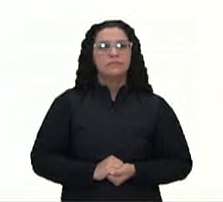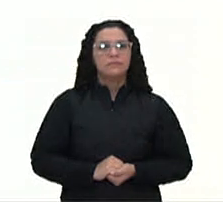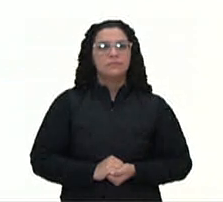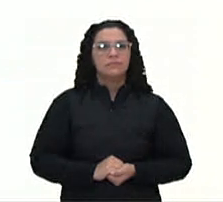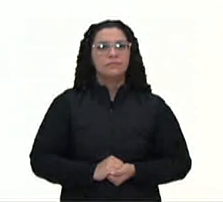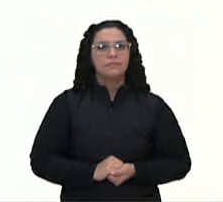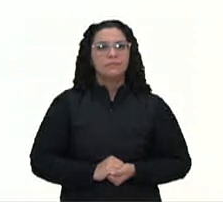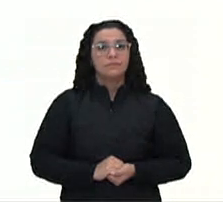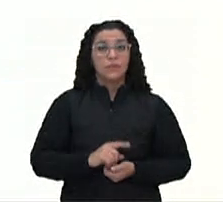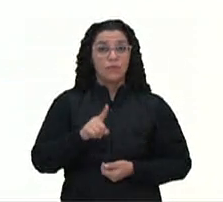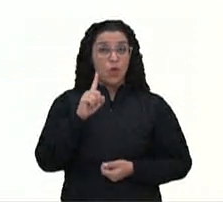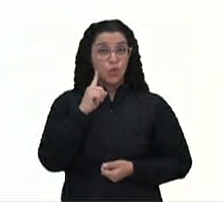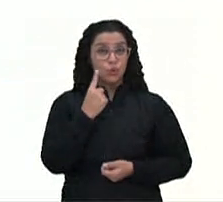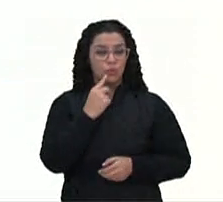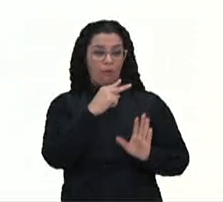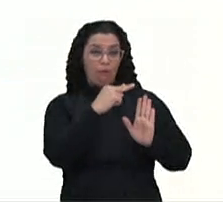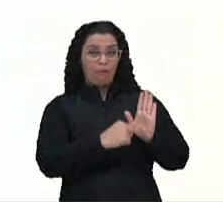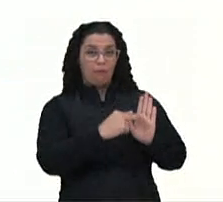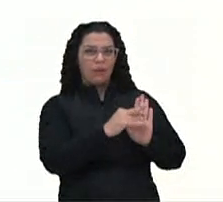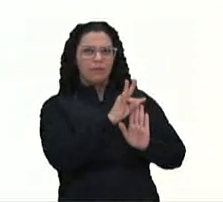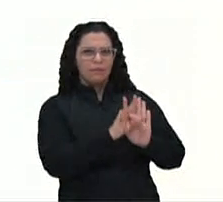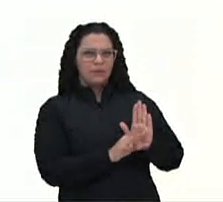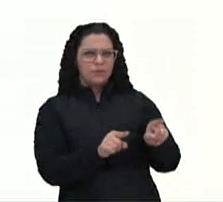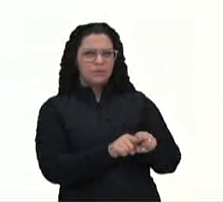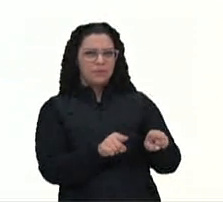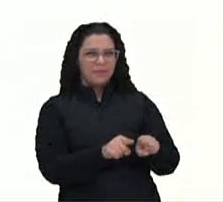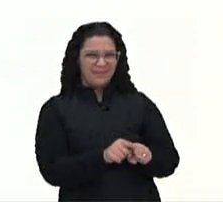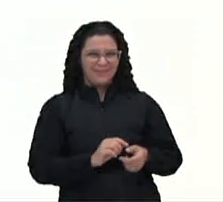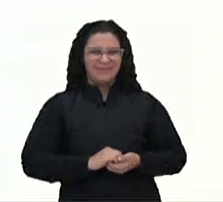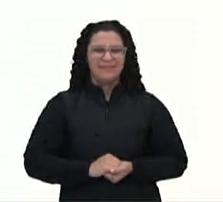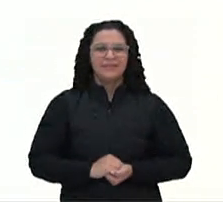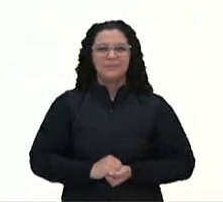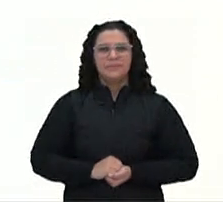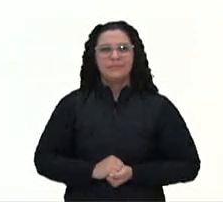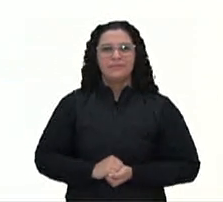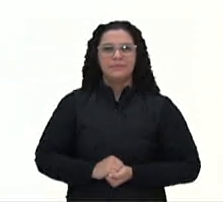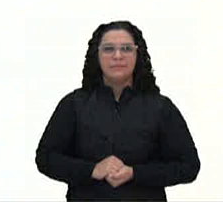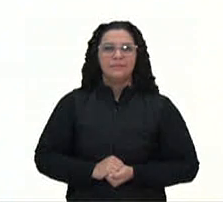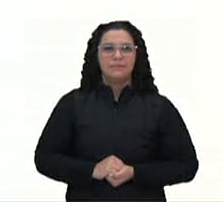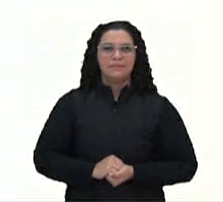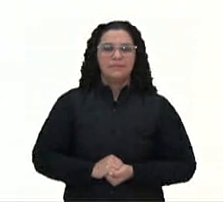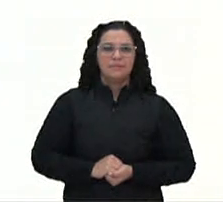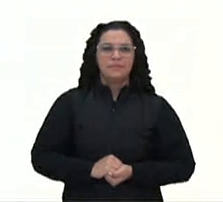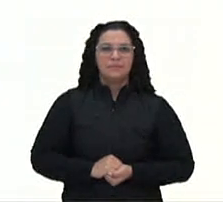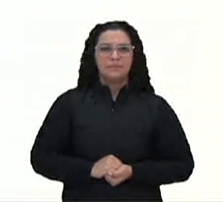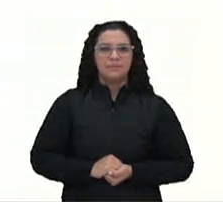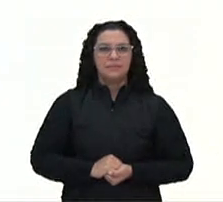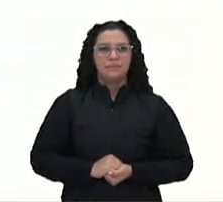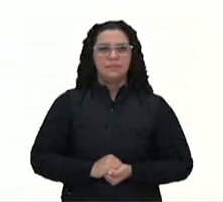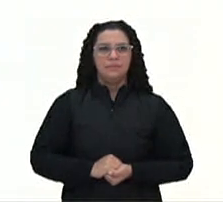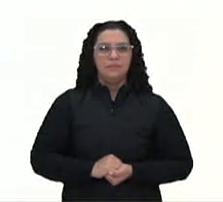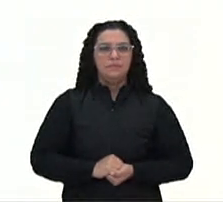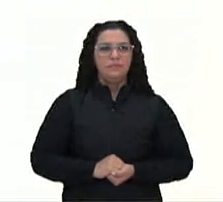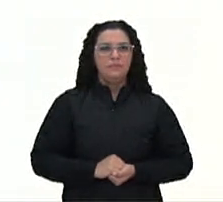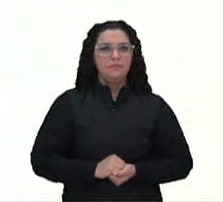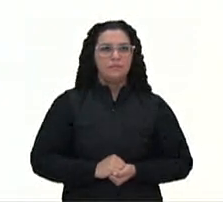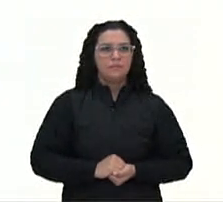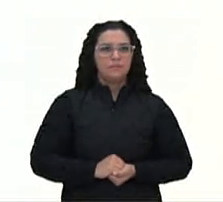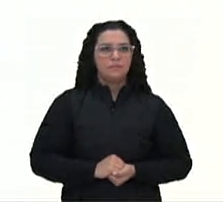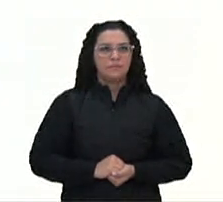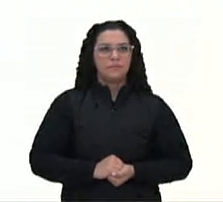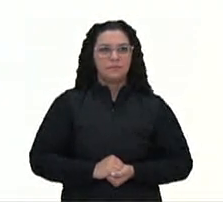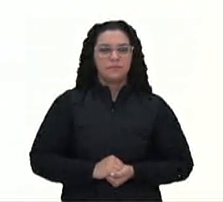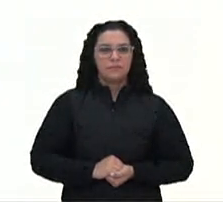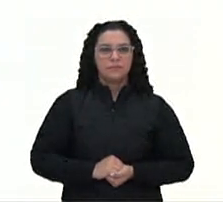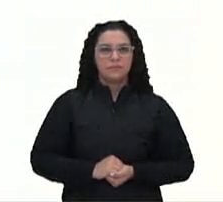It's a sport that combines two traditional pastimes, chess, a cerebral board game, and boxing, a